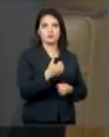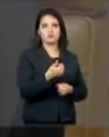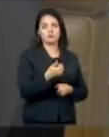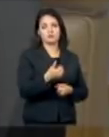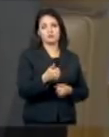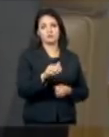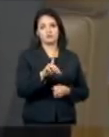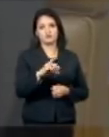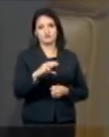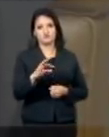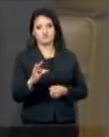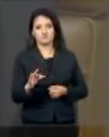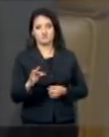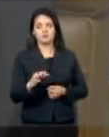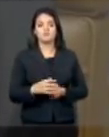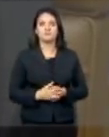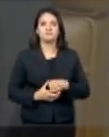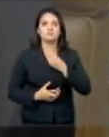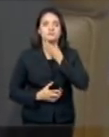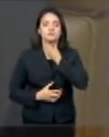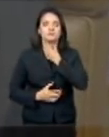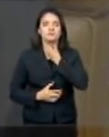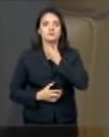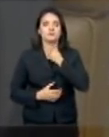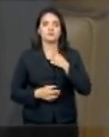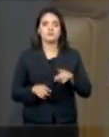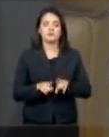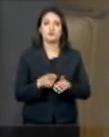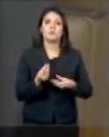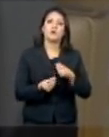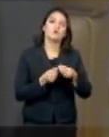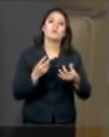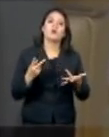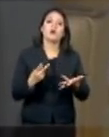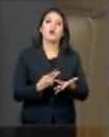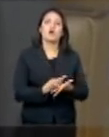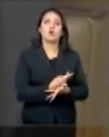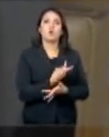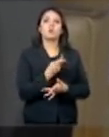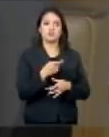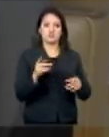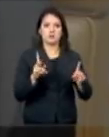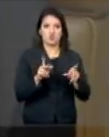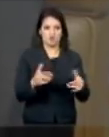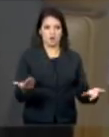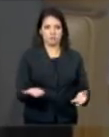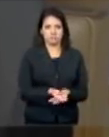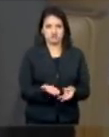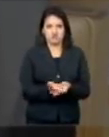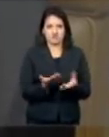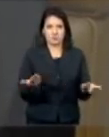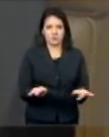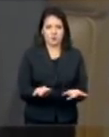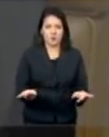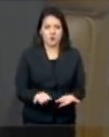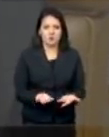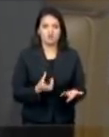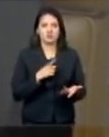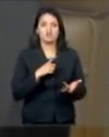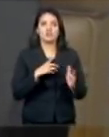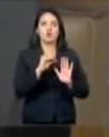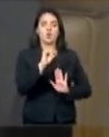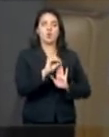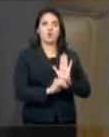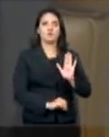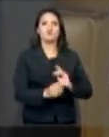ct-e como sucedeu no caso ora julgamento ofício reservado número quatro de